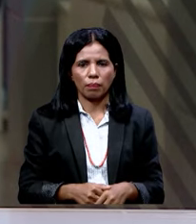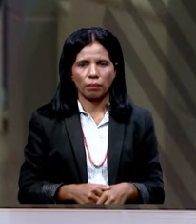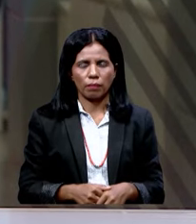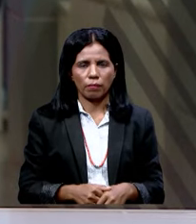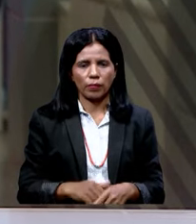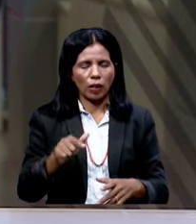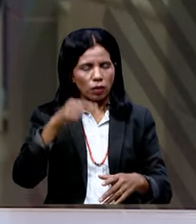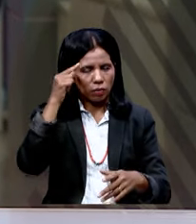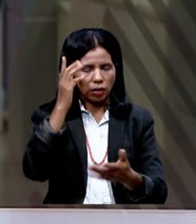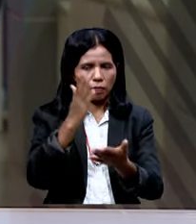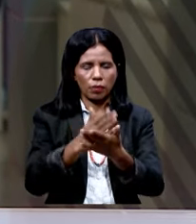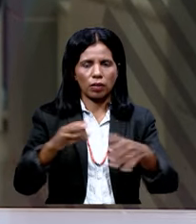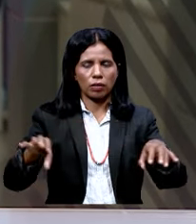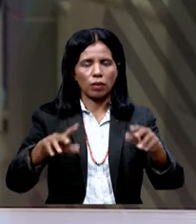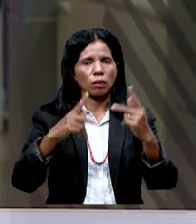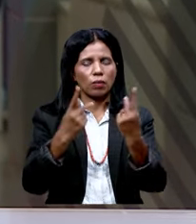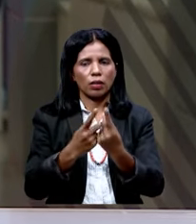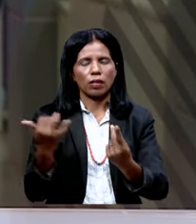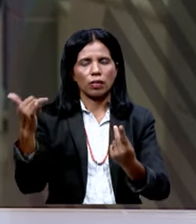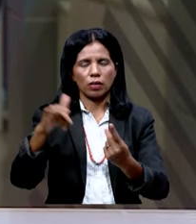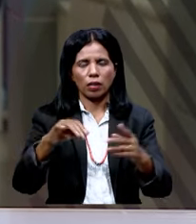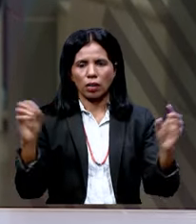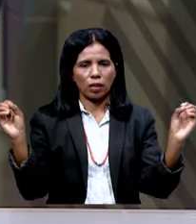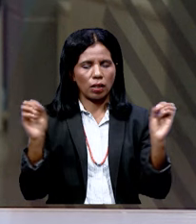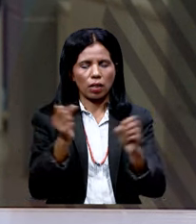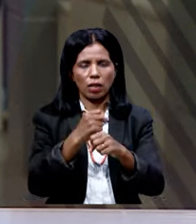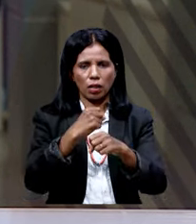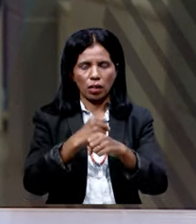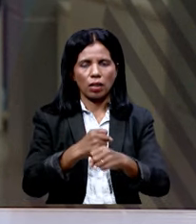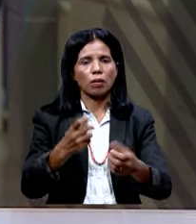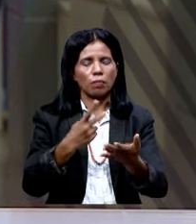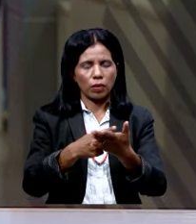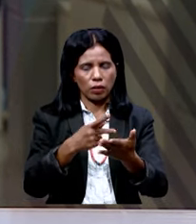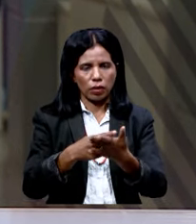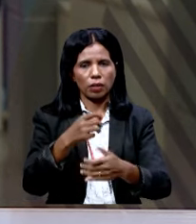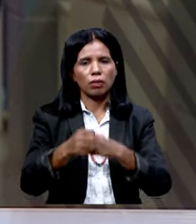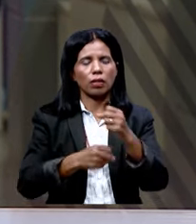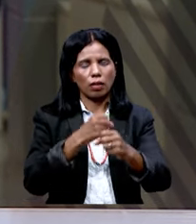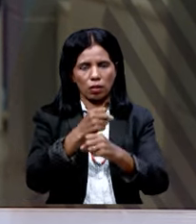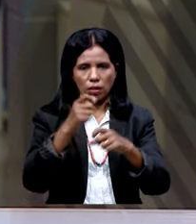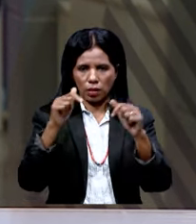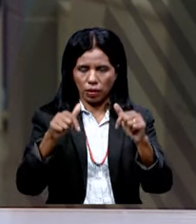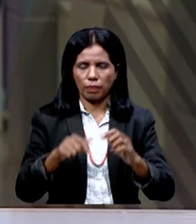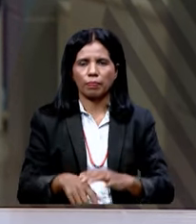Governo se rapara o contrato com a companhia Sirenebe lá consegue terminar o projeto e a Tinangne.